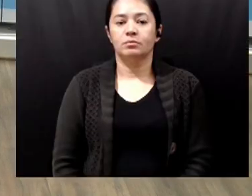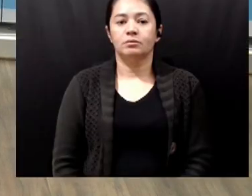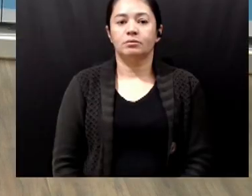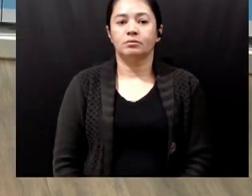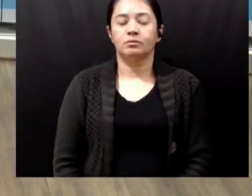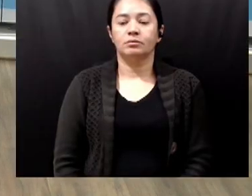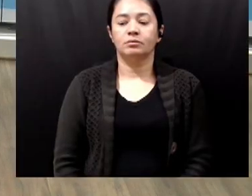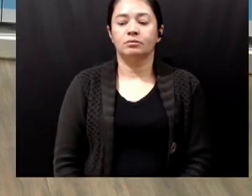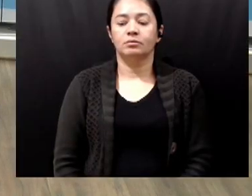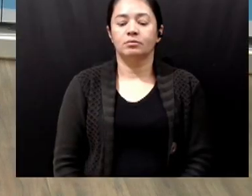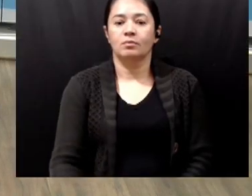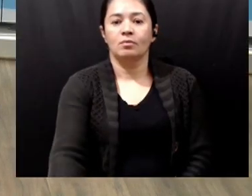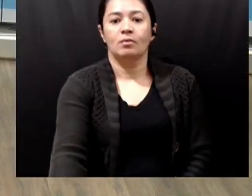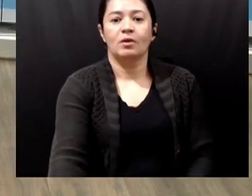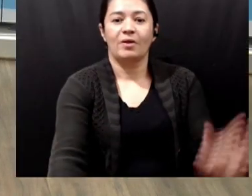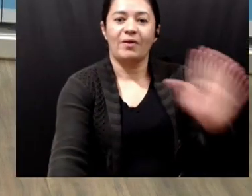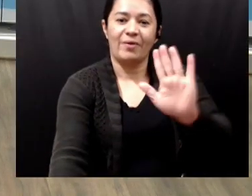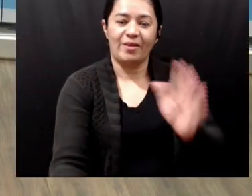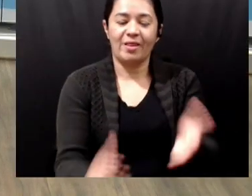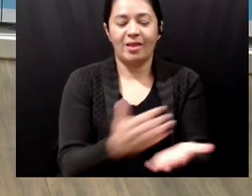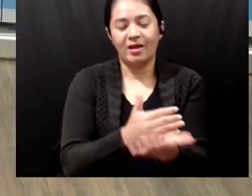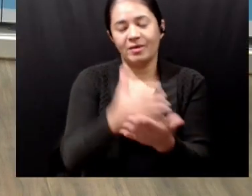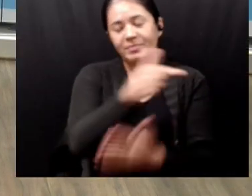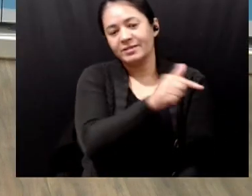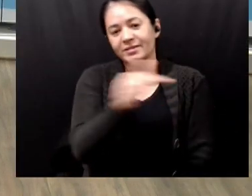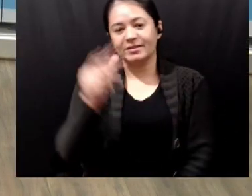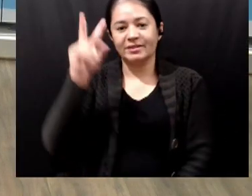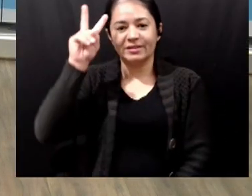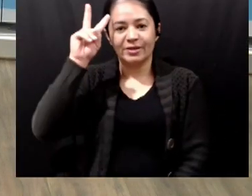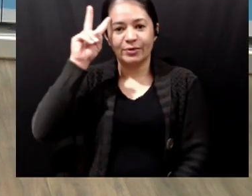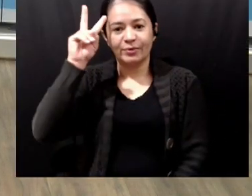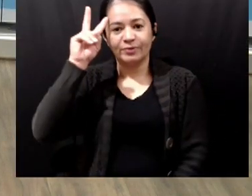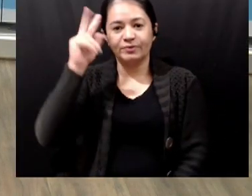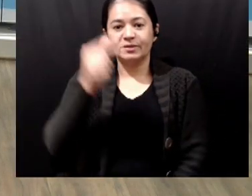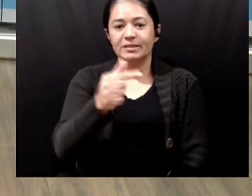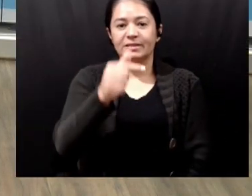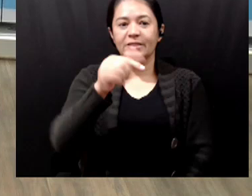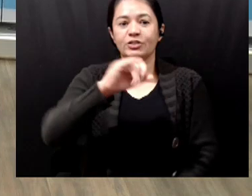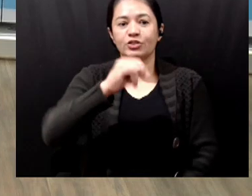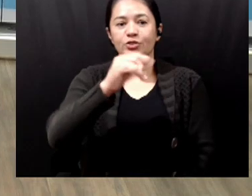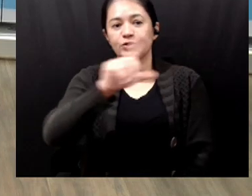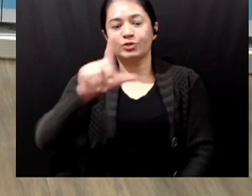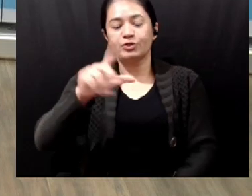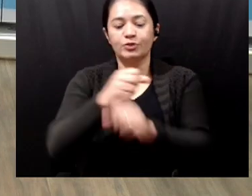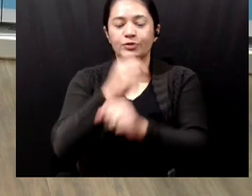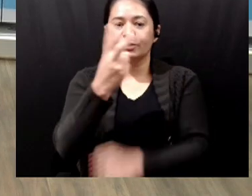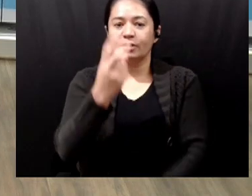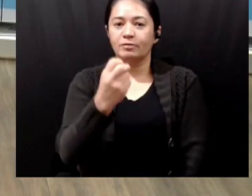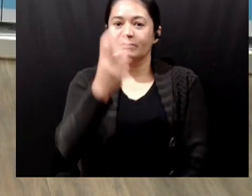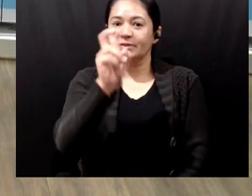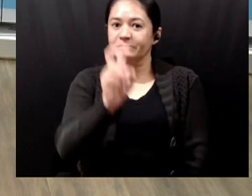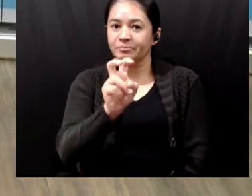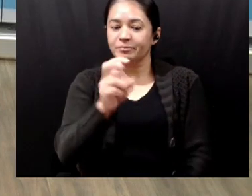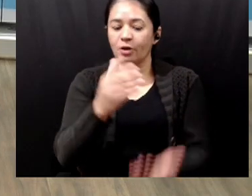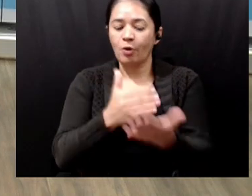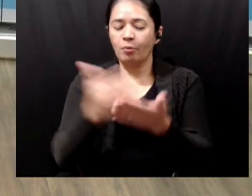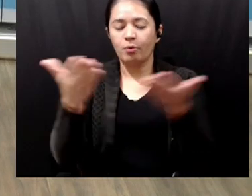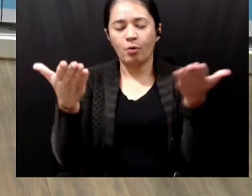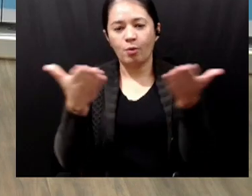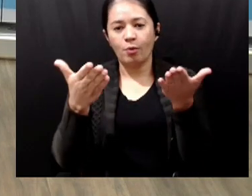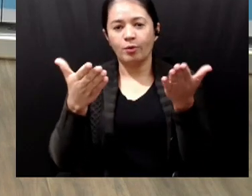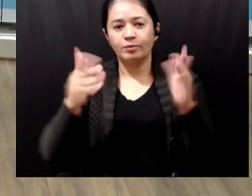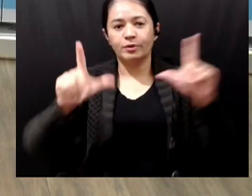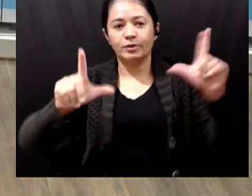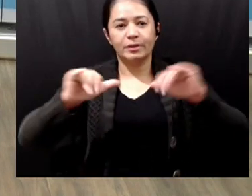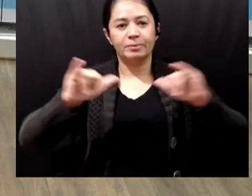Olá, semana começando, segunda-feira, 7 de julho de 2025. Inicia agora o Jornal Câmara Notícia,